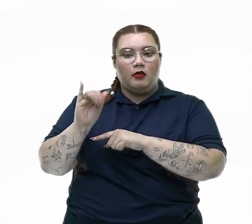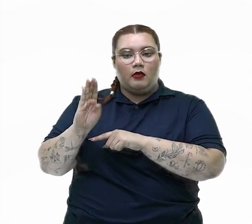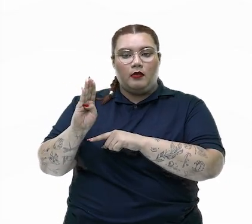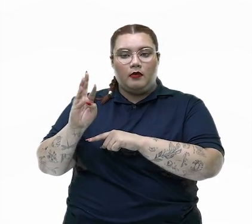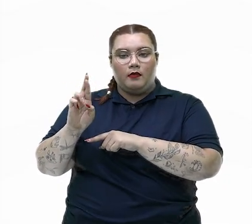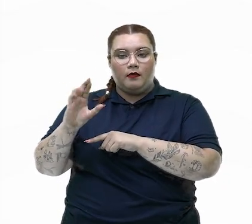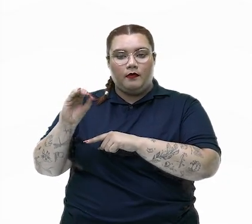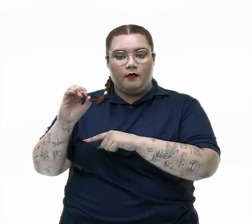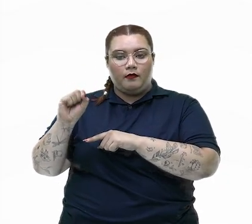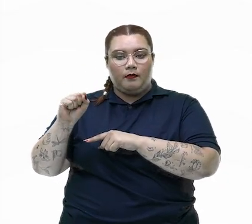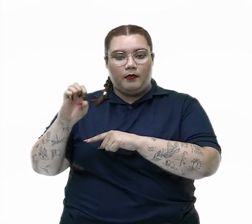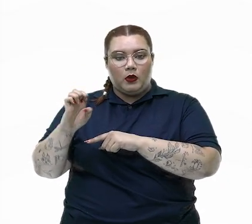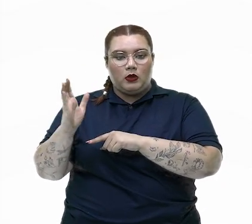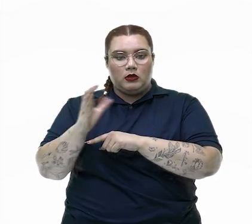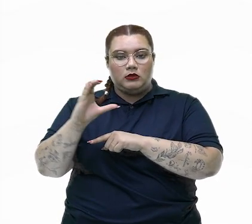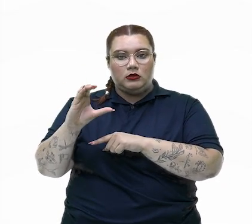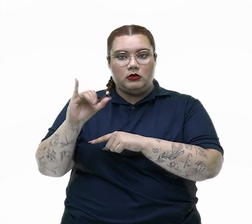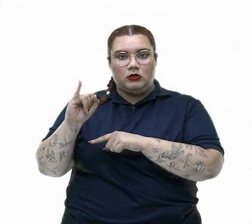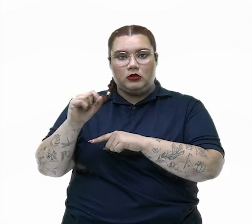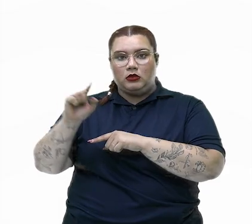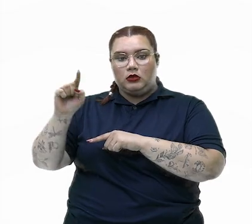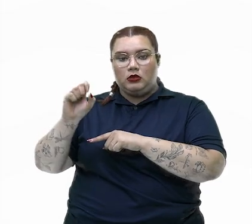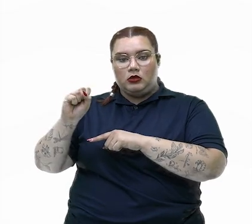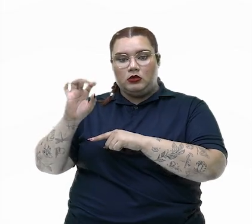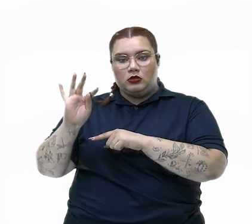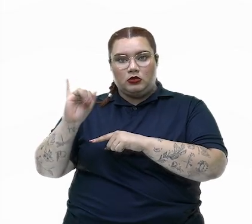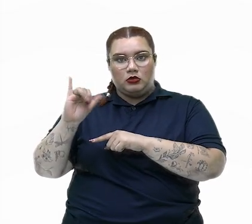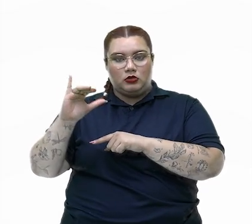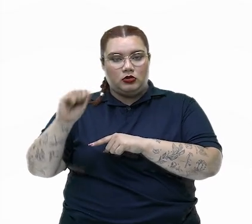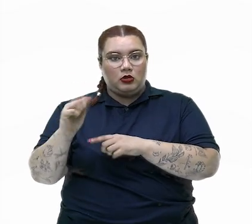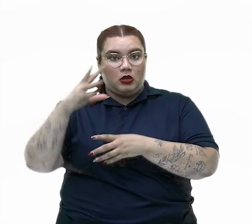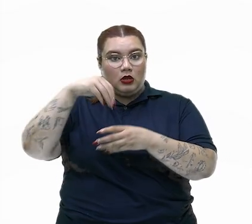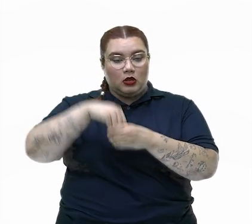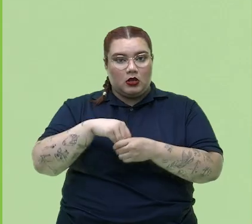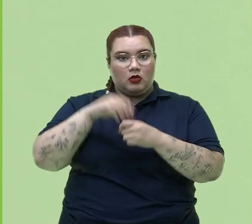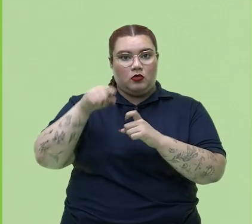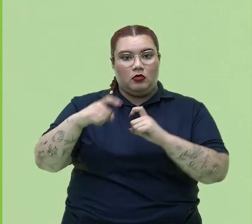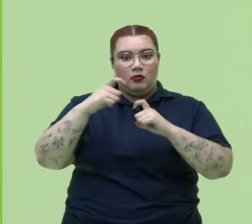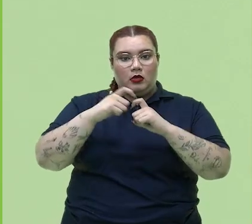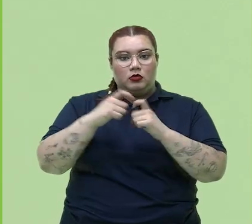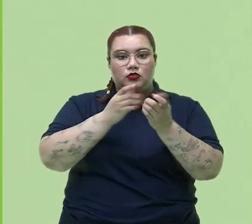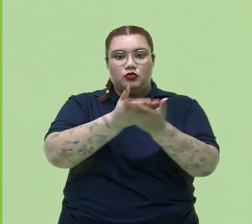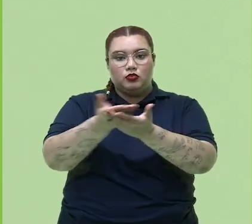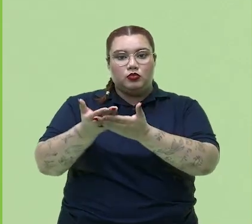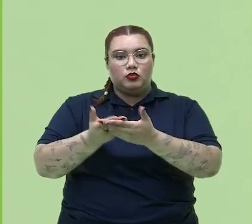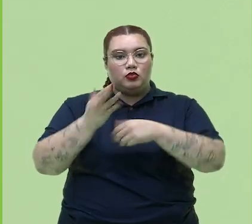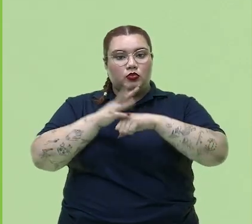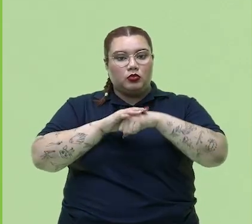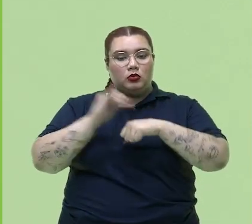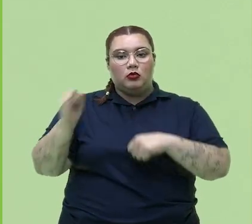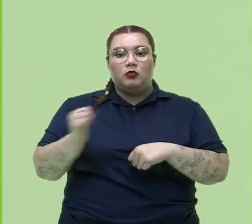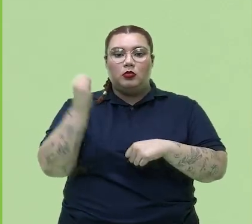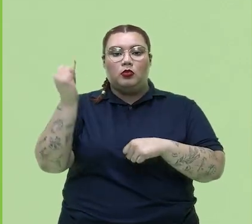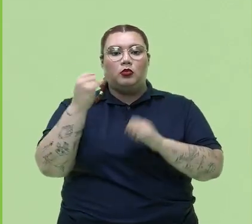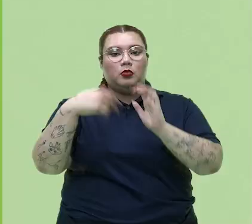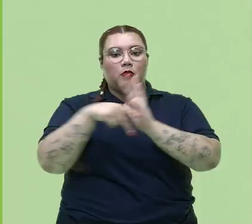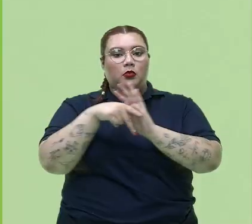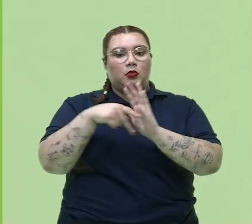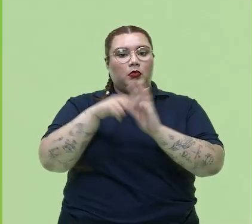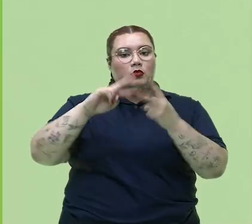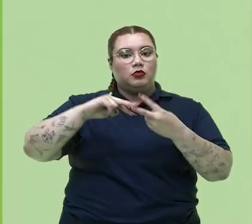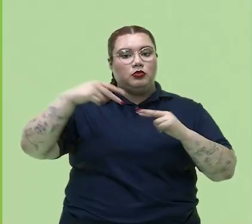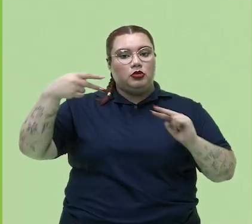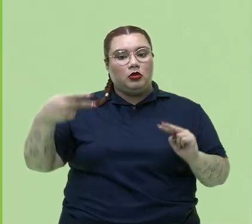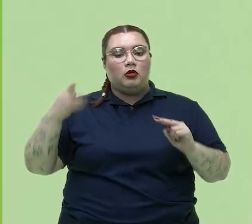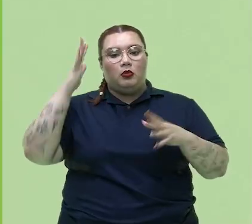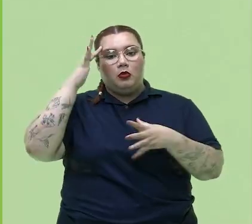cística. Dentro da medicina, né, o estudo dessas doenças aí foi fundamental, por exemplo, dos genes relacionados a